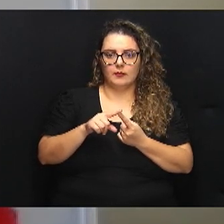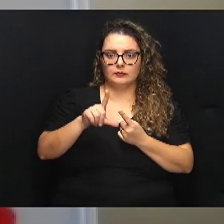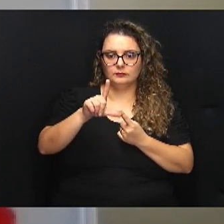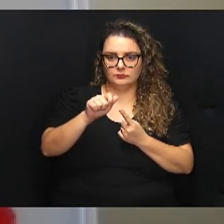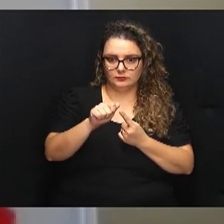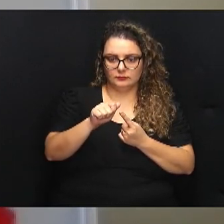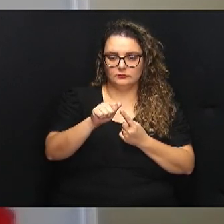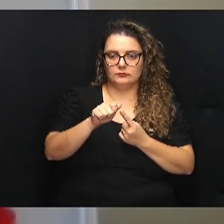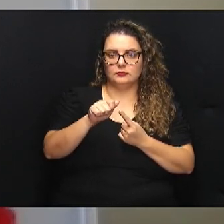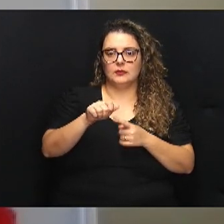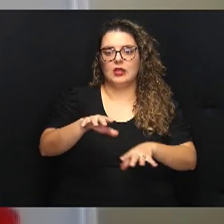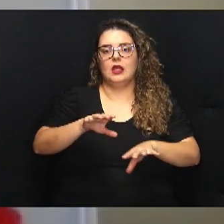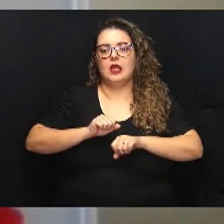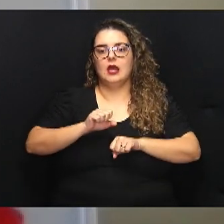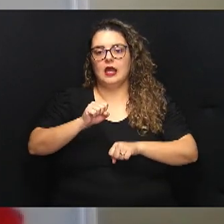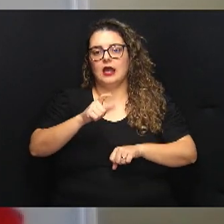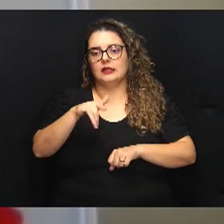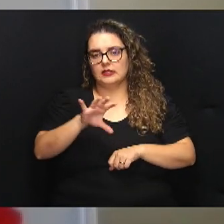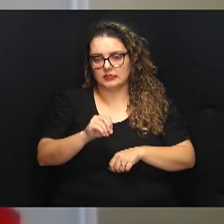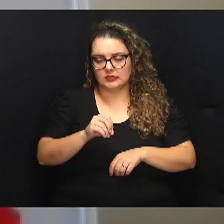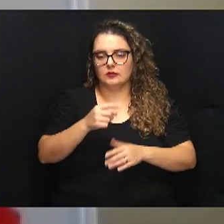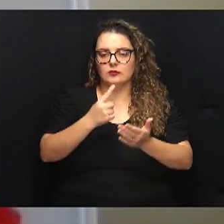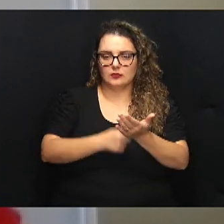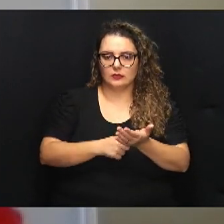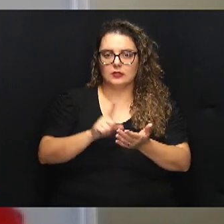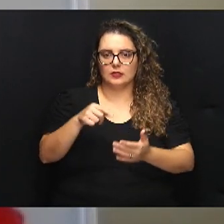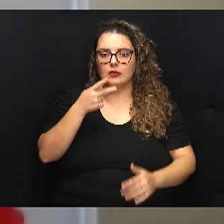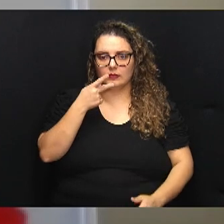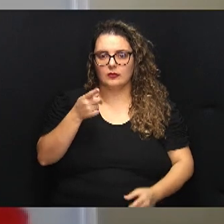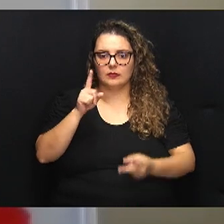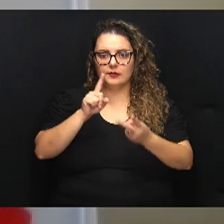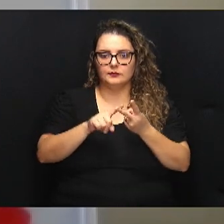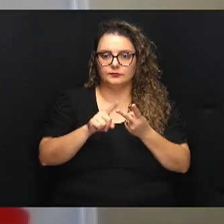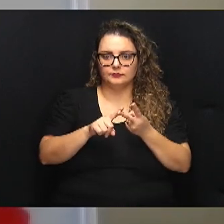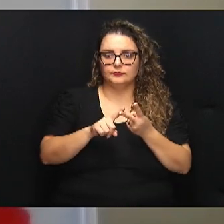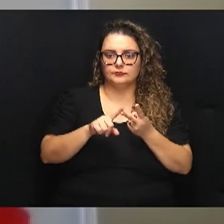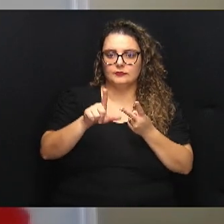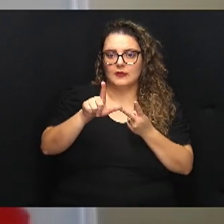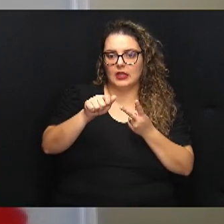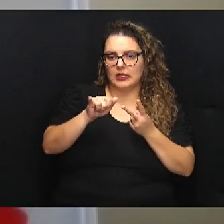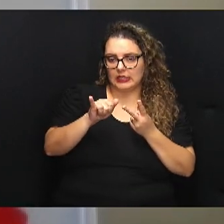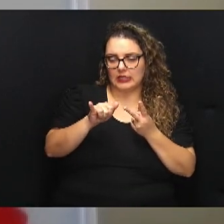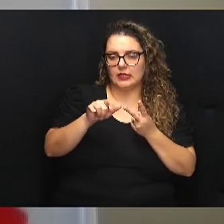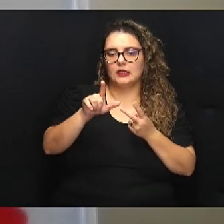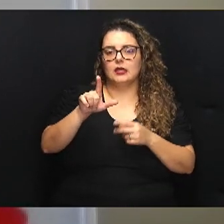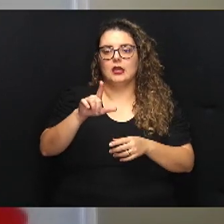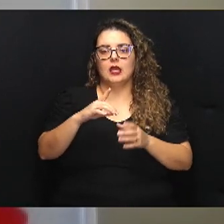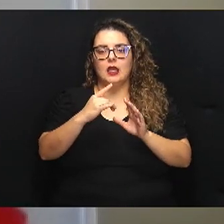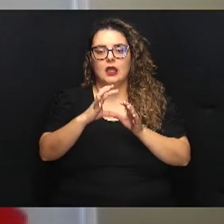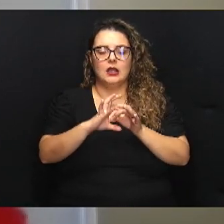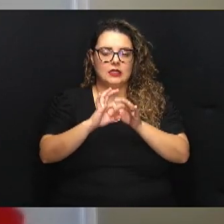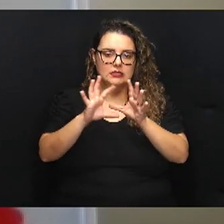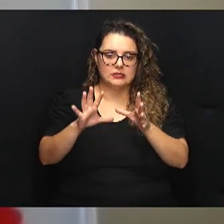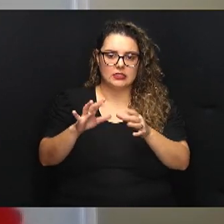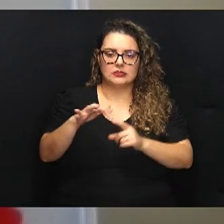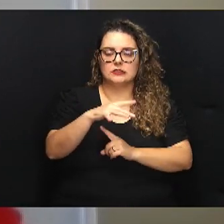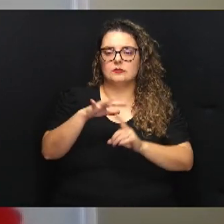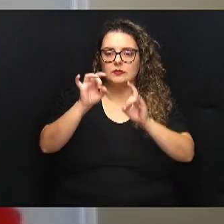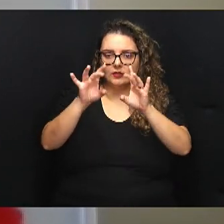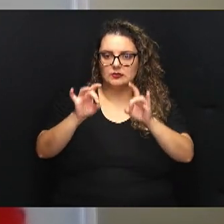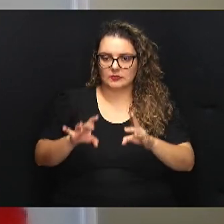por adesão e compromisso, que é essa que a gente vai falar. A LAI, que é a licença ambiental